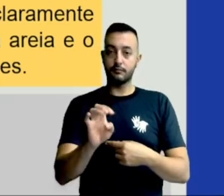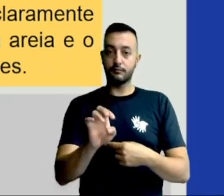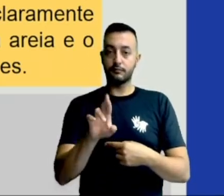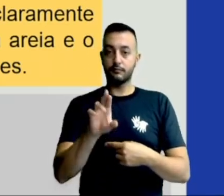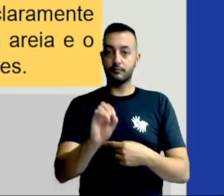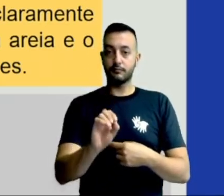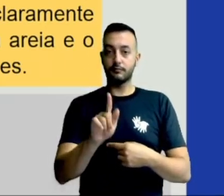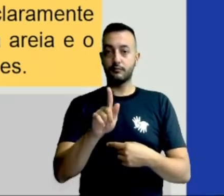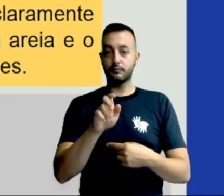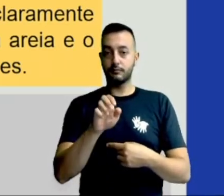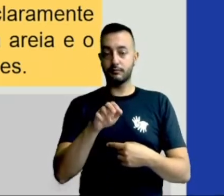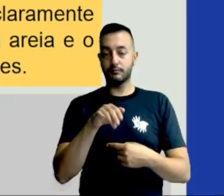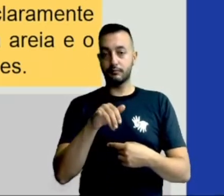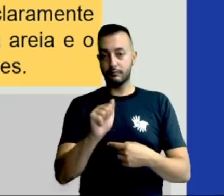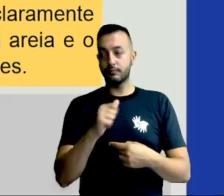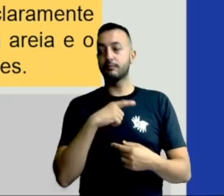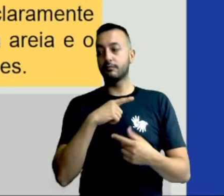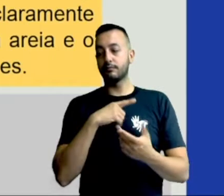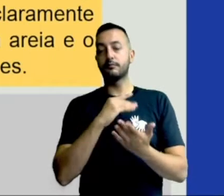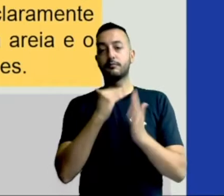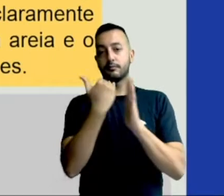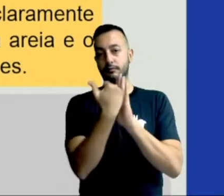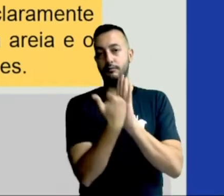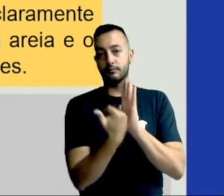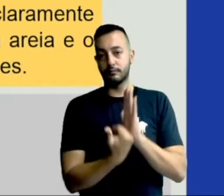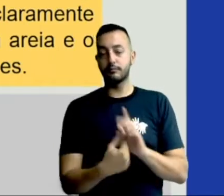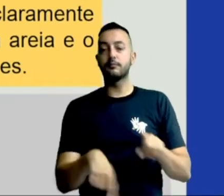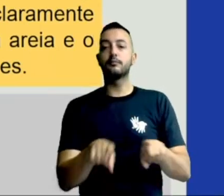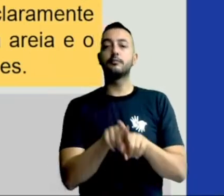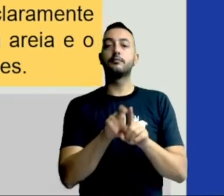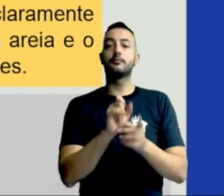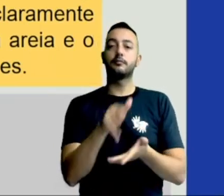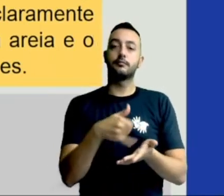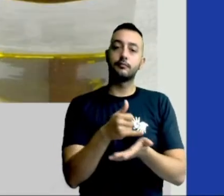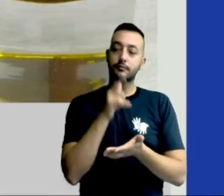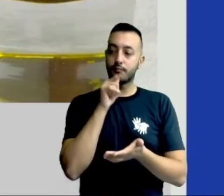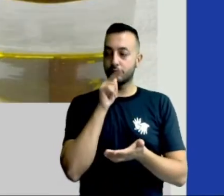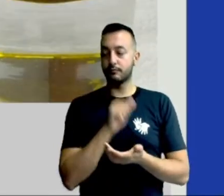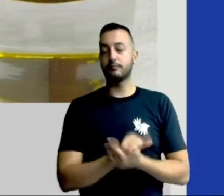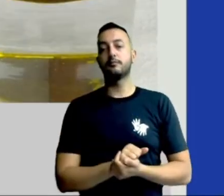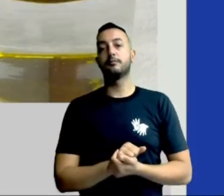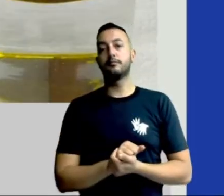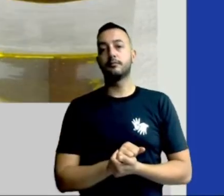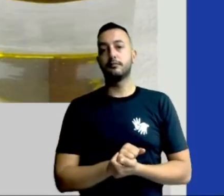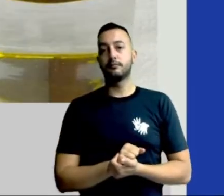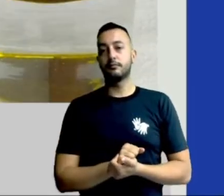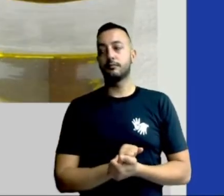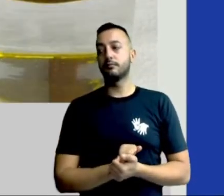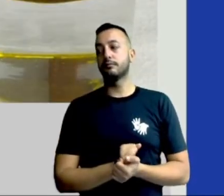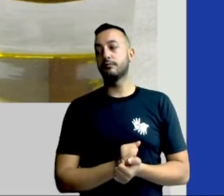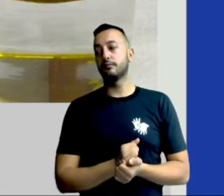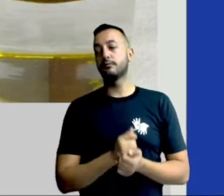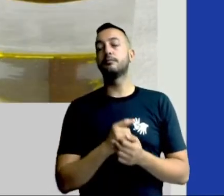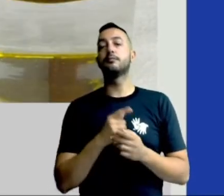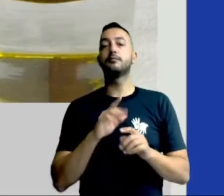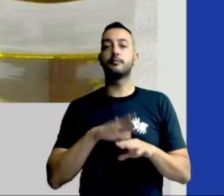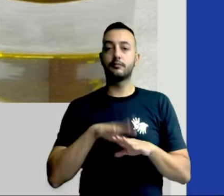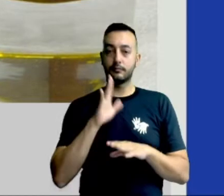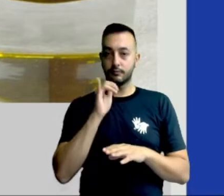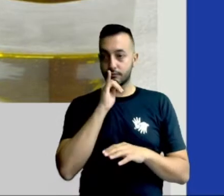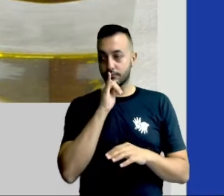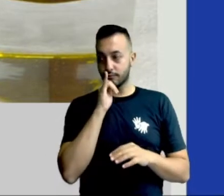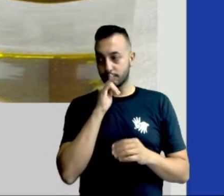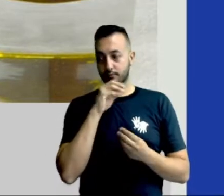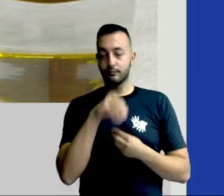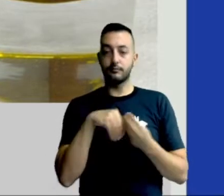nós conseguimos ver as fases. E o óleo, né, com água. Aí mais alguns exemplos, né,